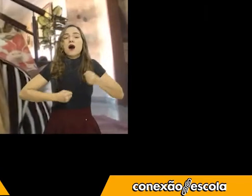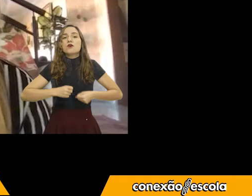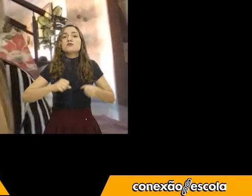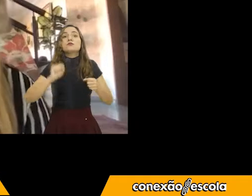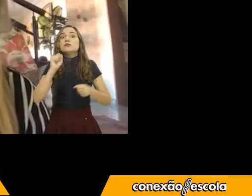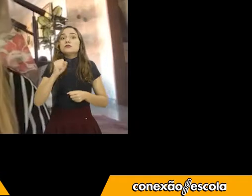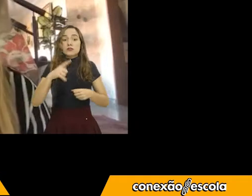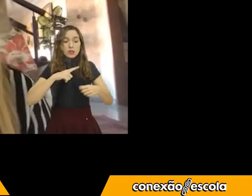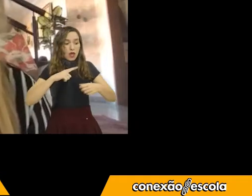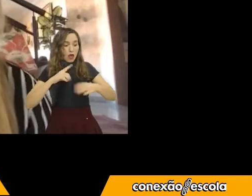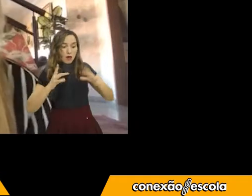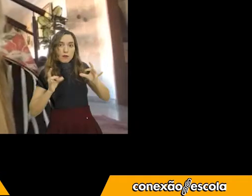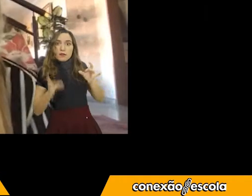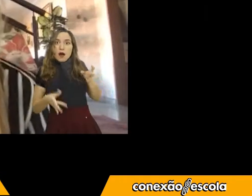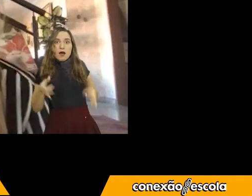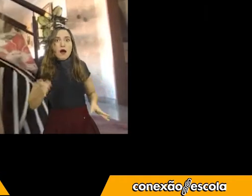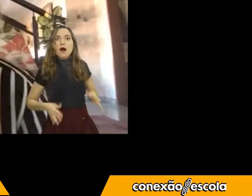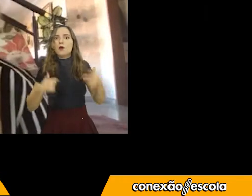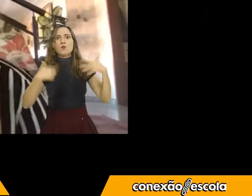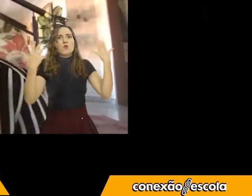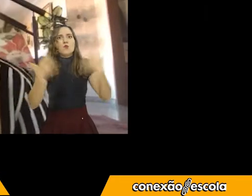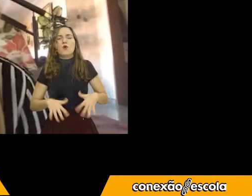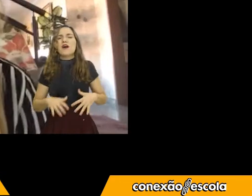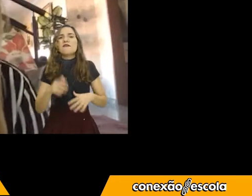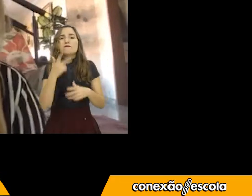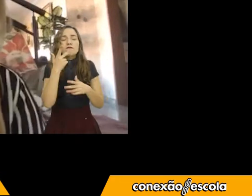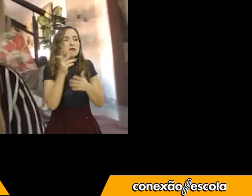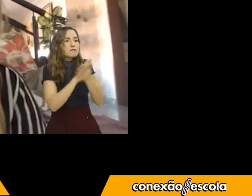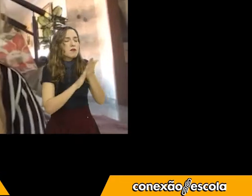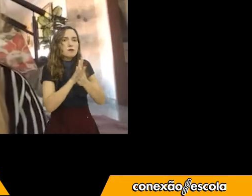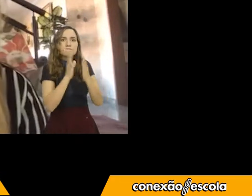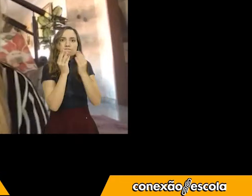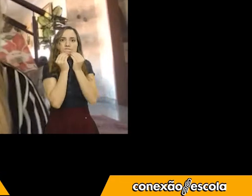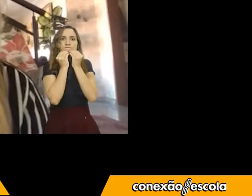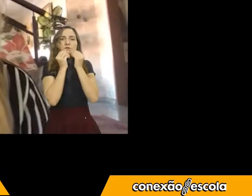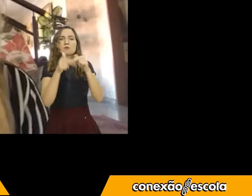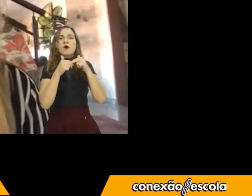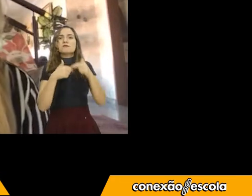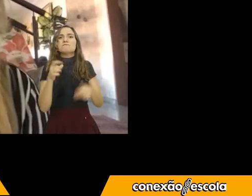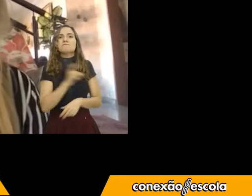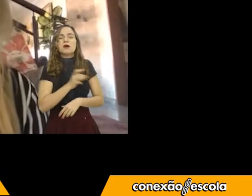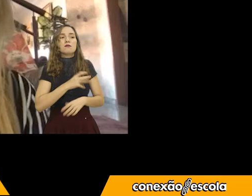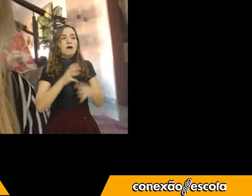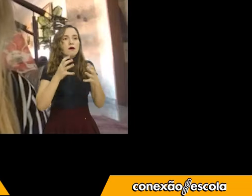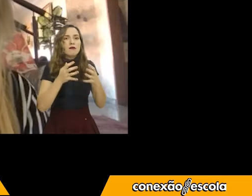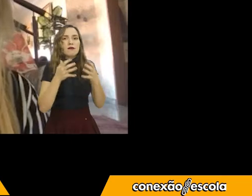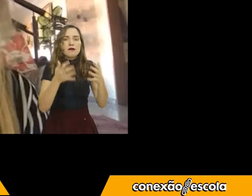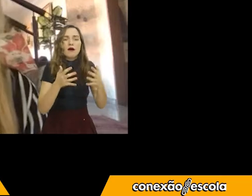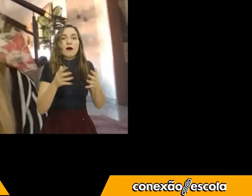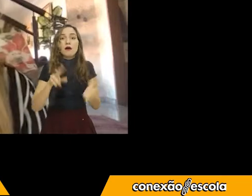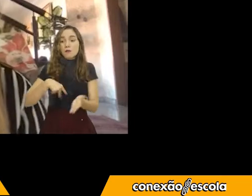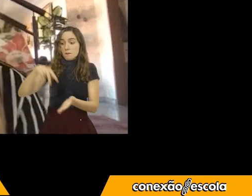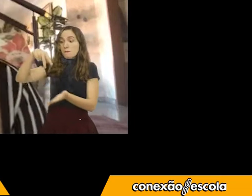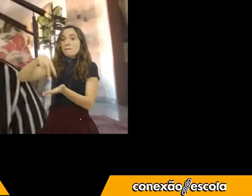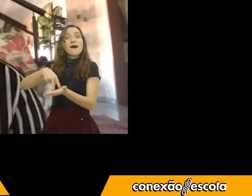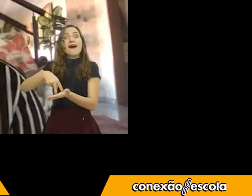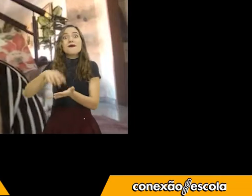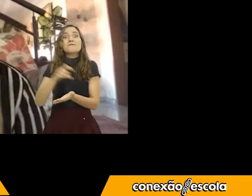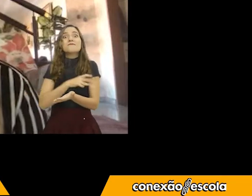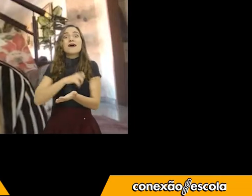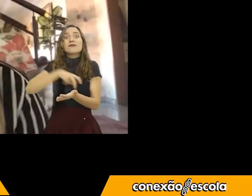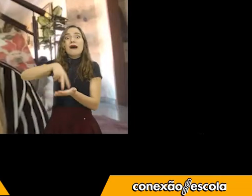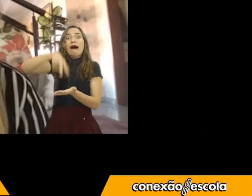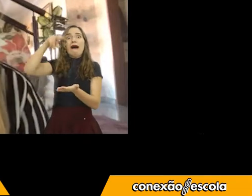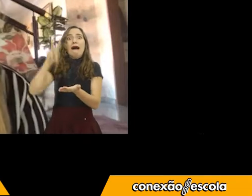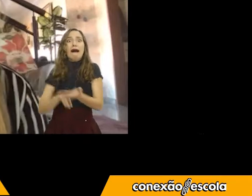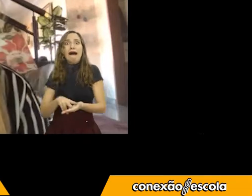para não descolar. Não falava nada para não engasgar. Não ficava em pé com medo de